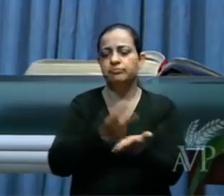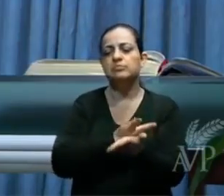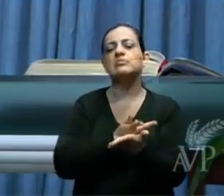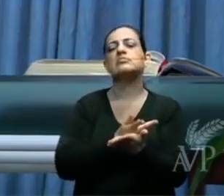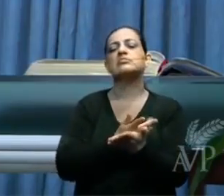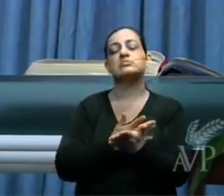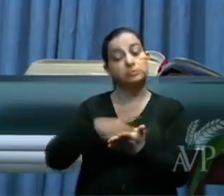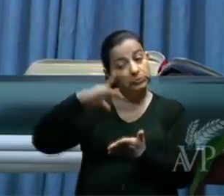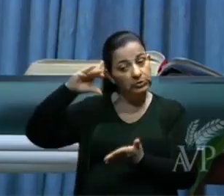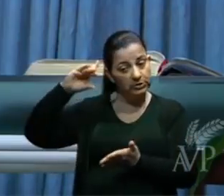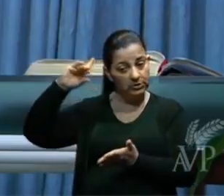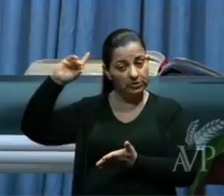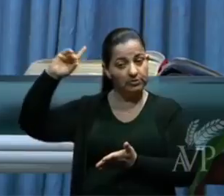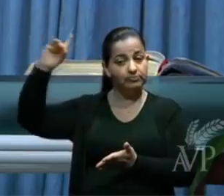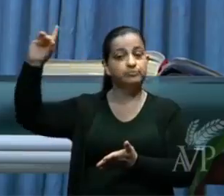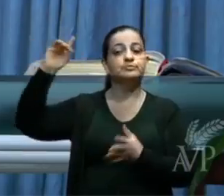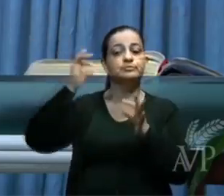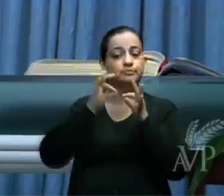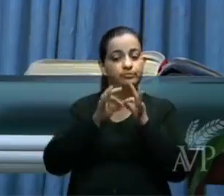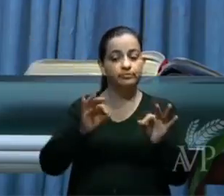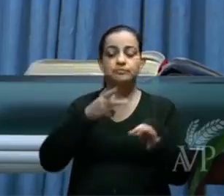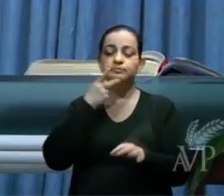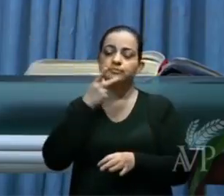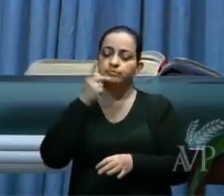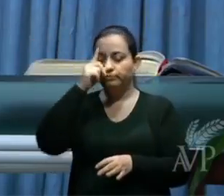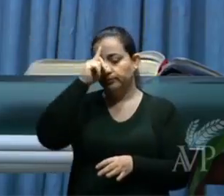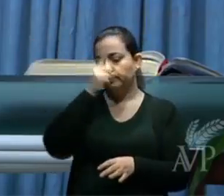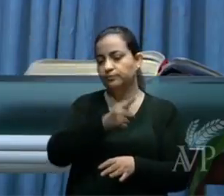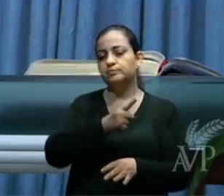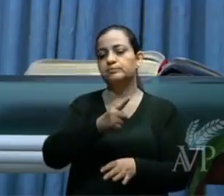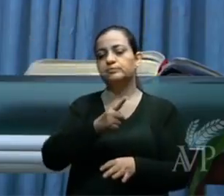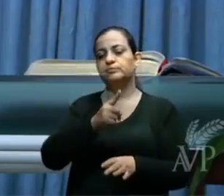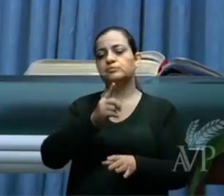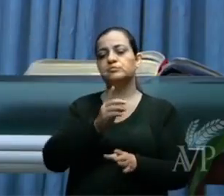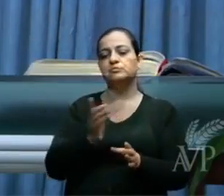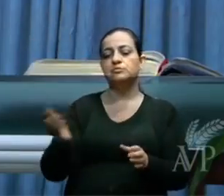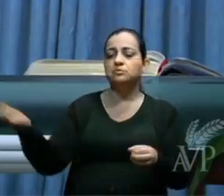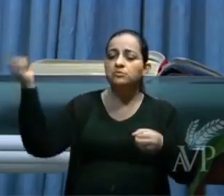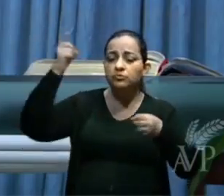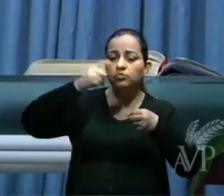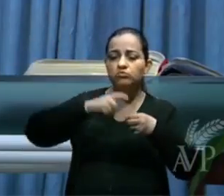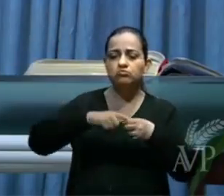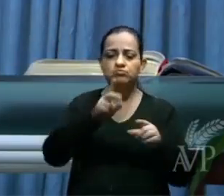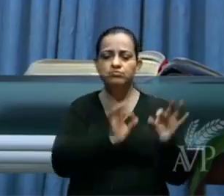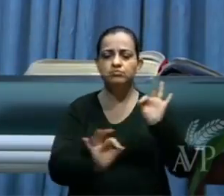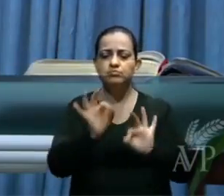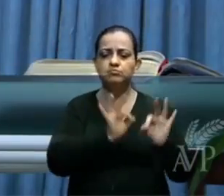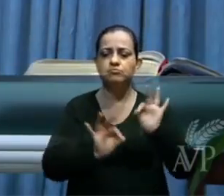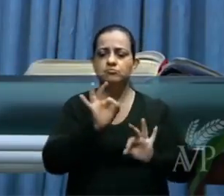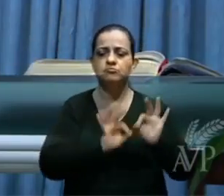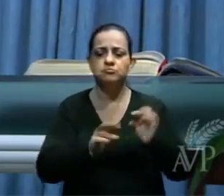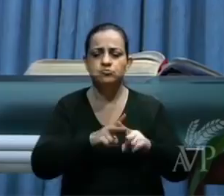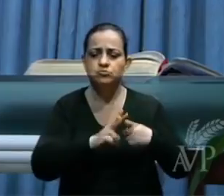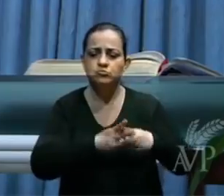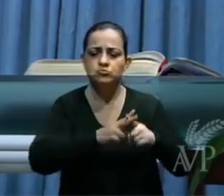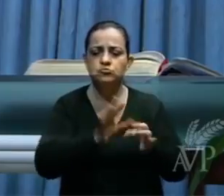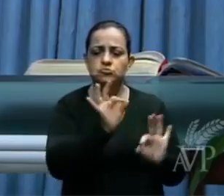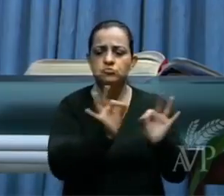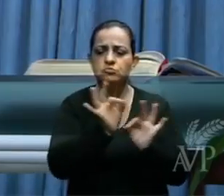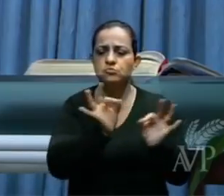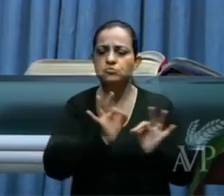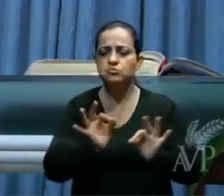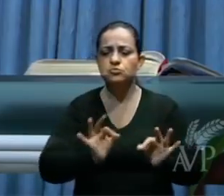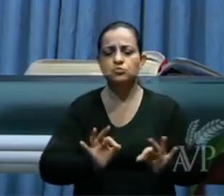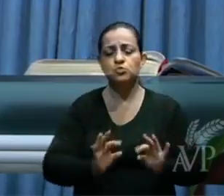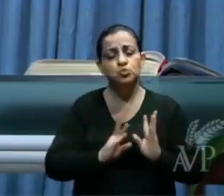deus simplesmente disse que ele traria de volta o que o gafanhoto allow custa ouro